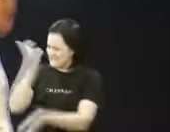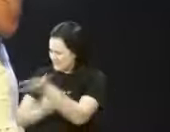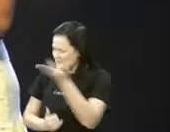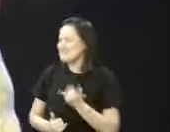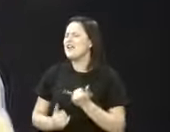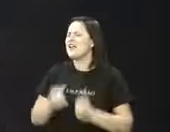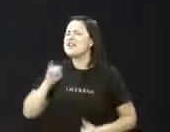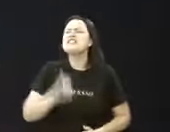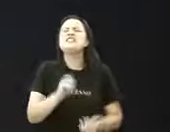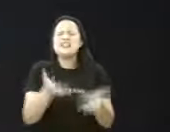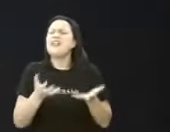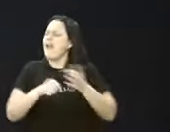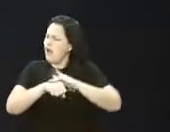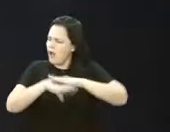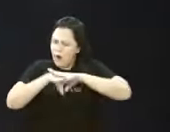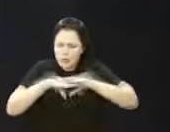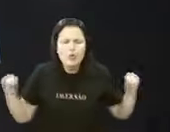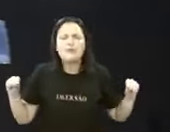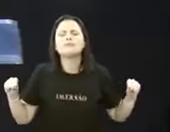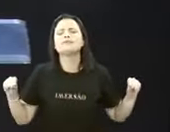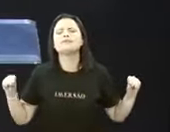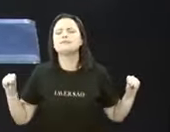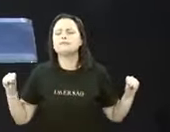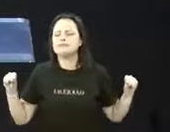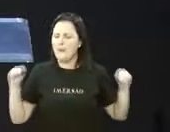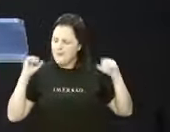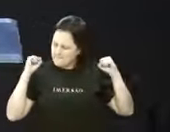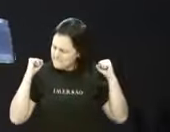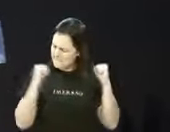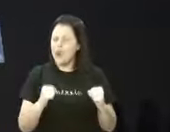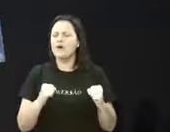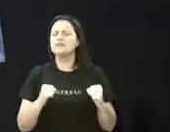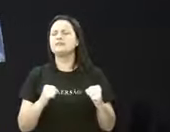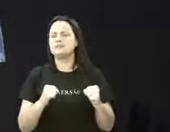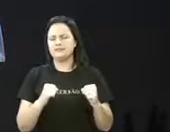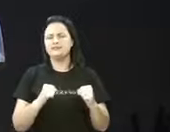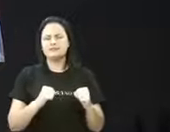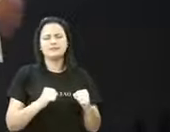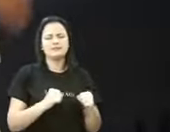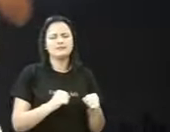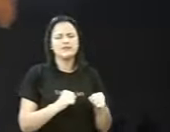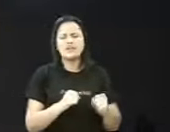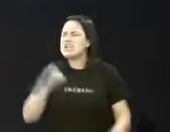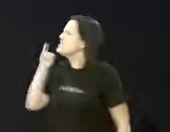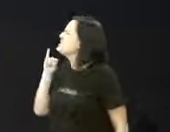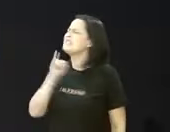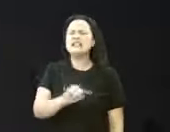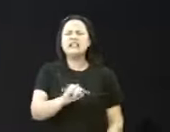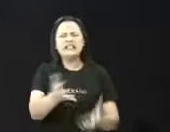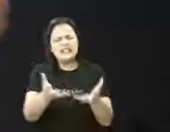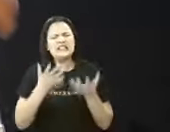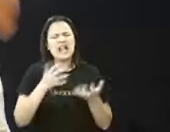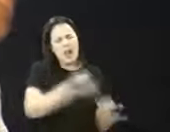tu quiseres curar nessa noite, calai derreba siaios. A casa é tua, Jesus. Se tu quiseres